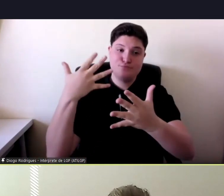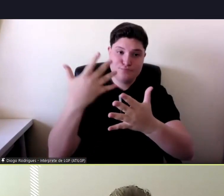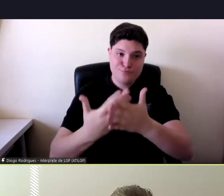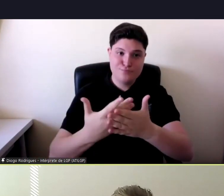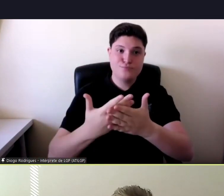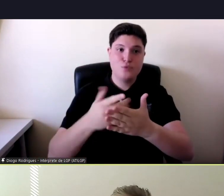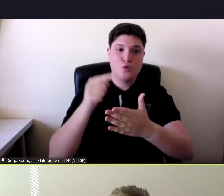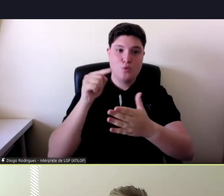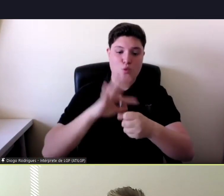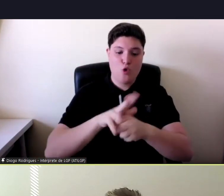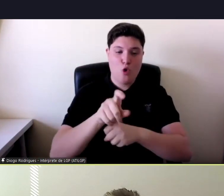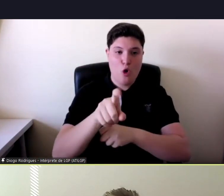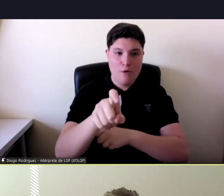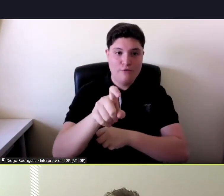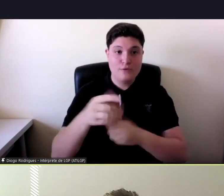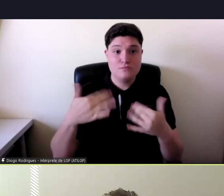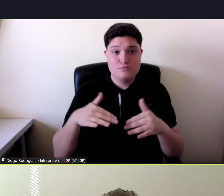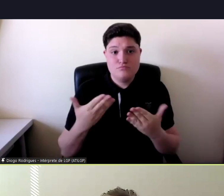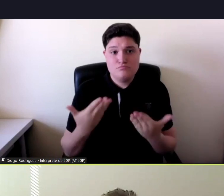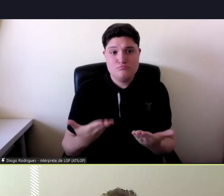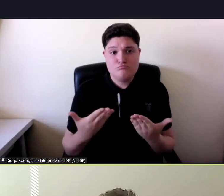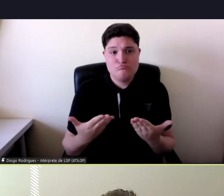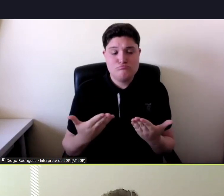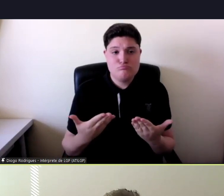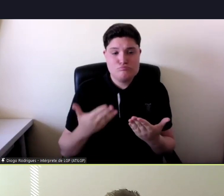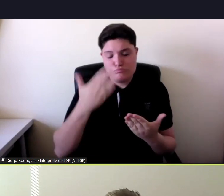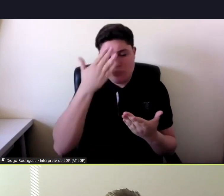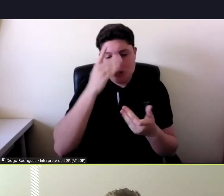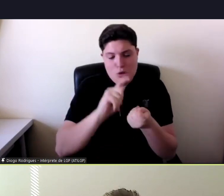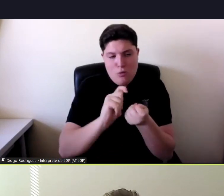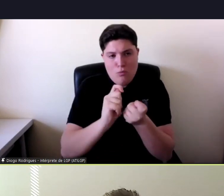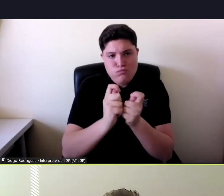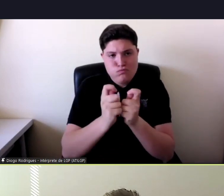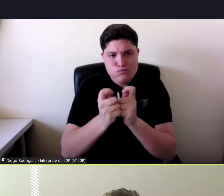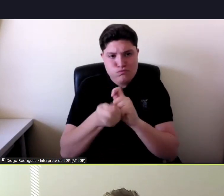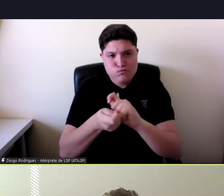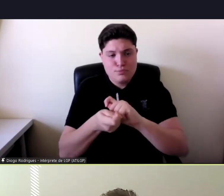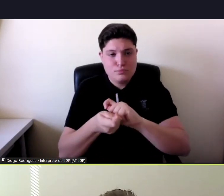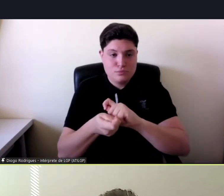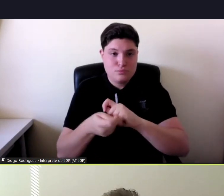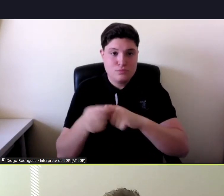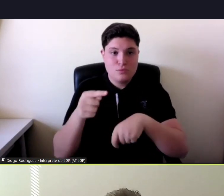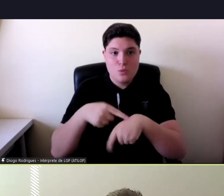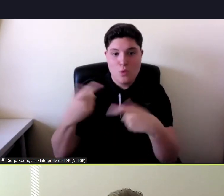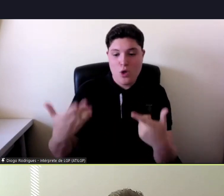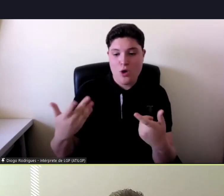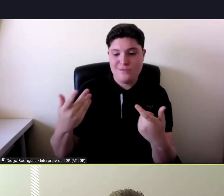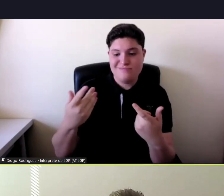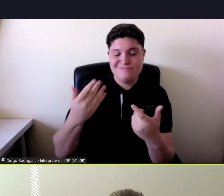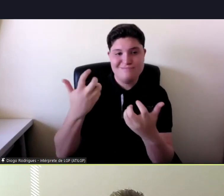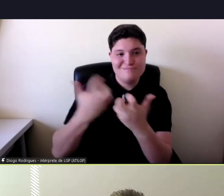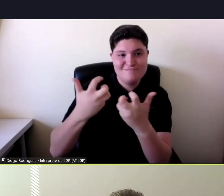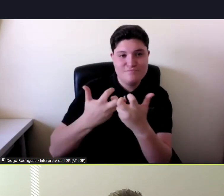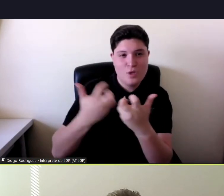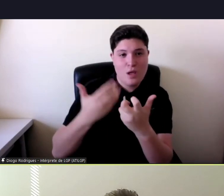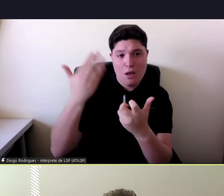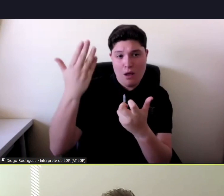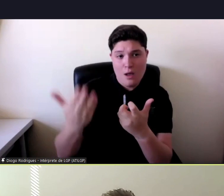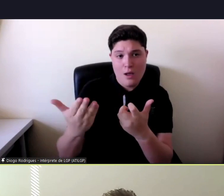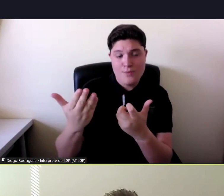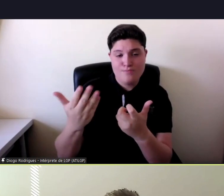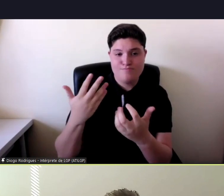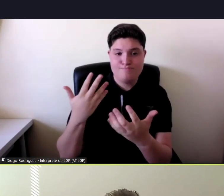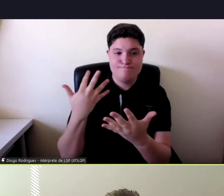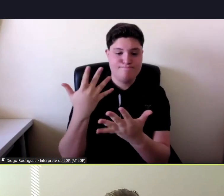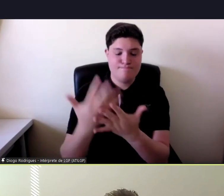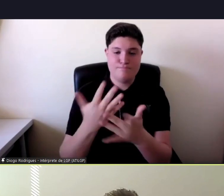mas que já se encontra, de alguma forma, ajustado às consequências da própria guerra, que tem também tido